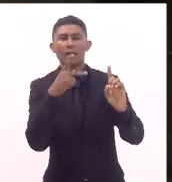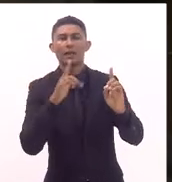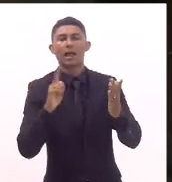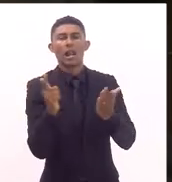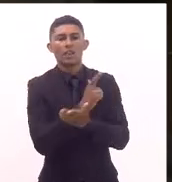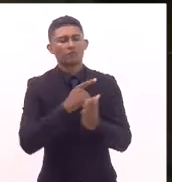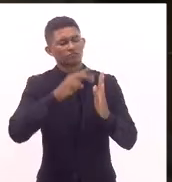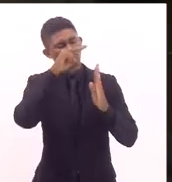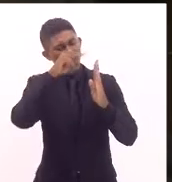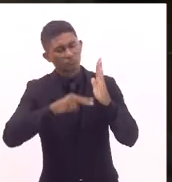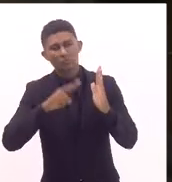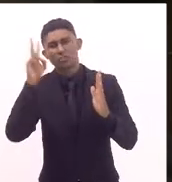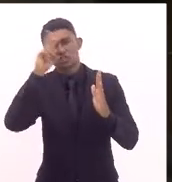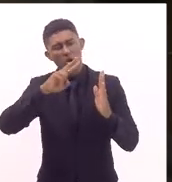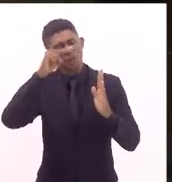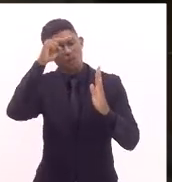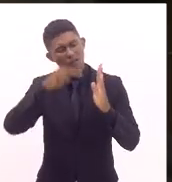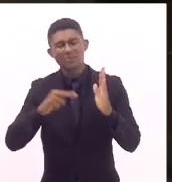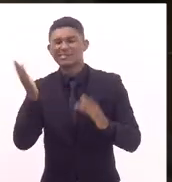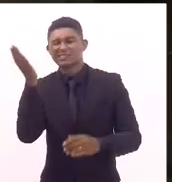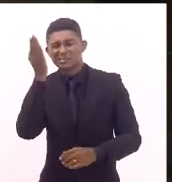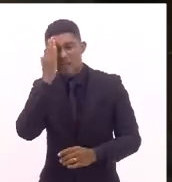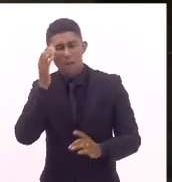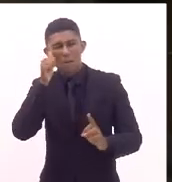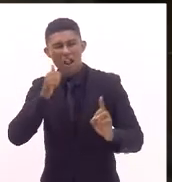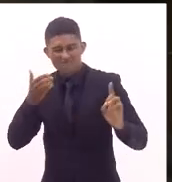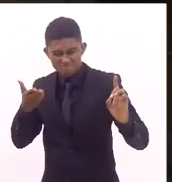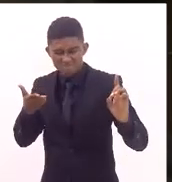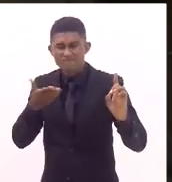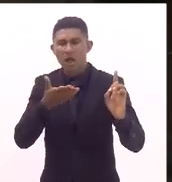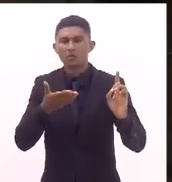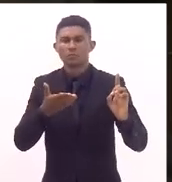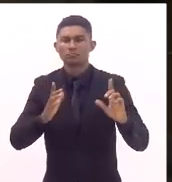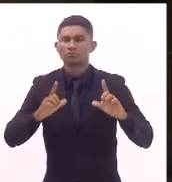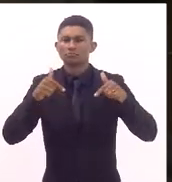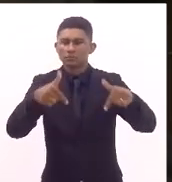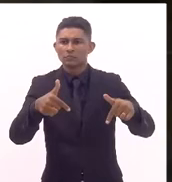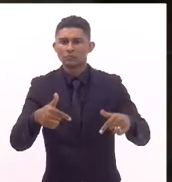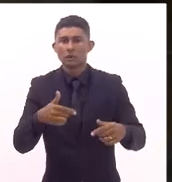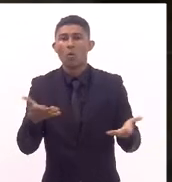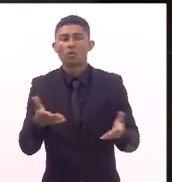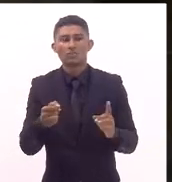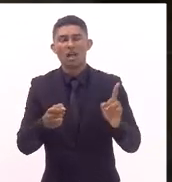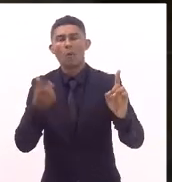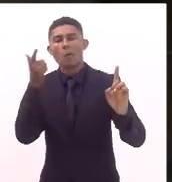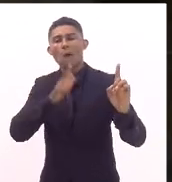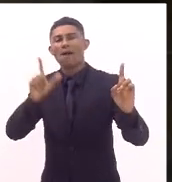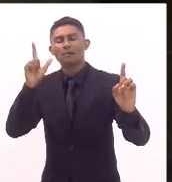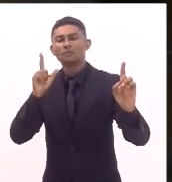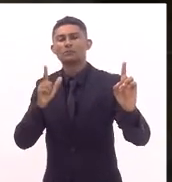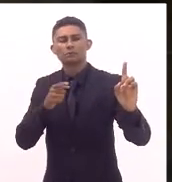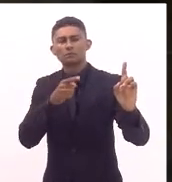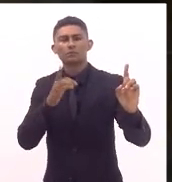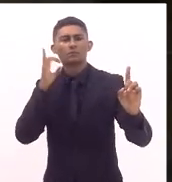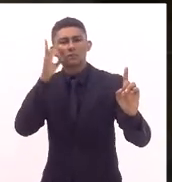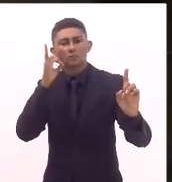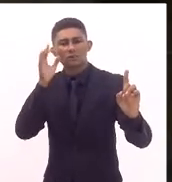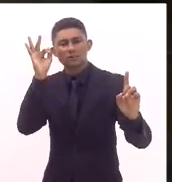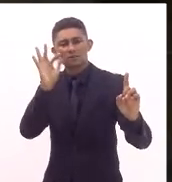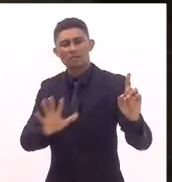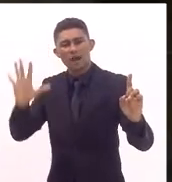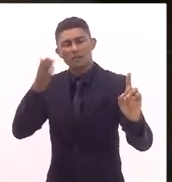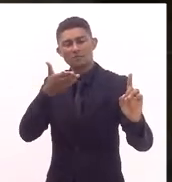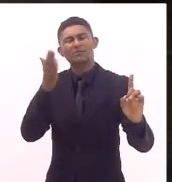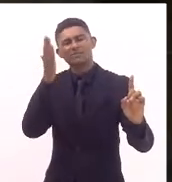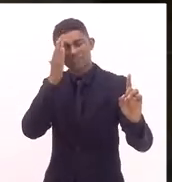dela ou seja história dela eu sei o que essa mulher fez para sentado naquela cadeira ali hoje É eu sei que ela